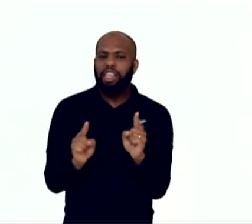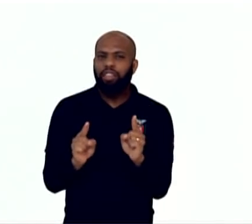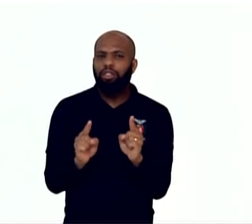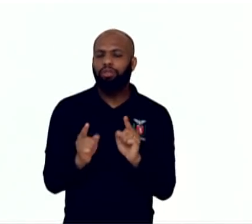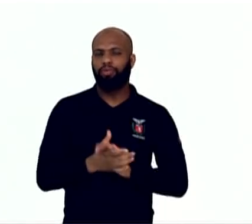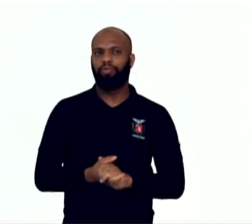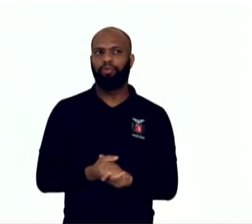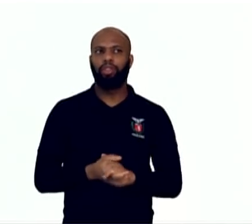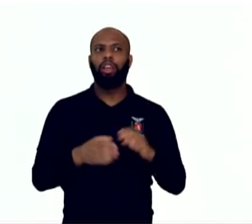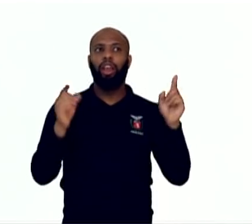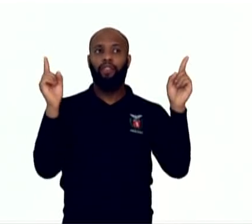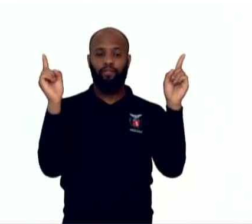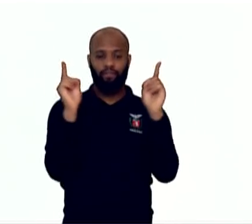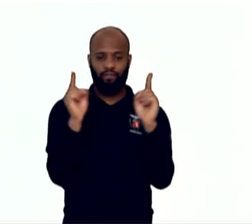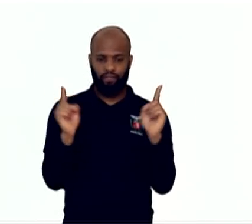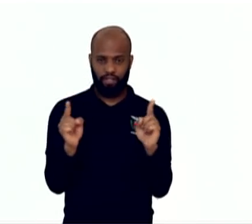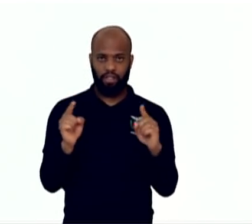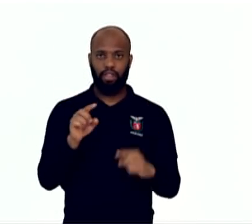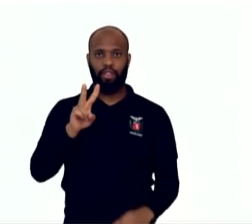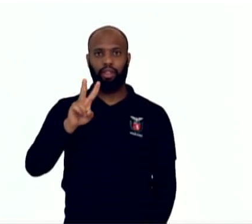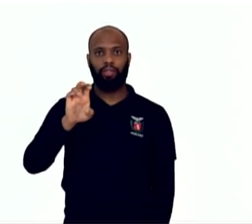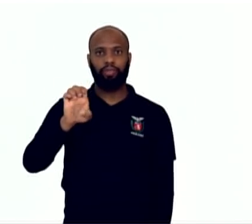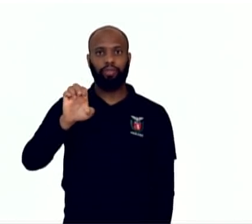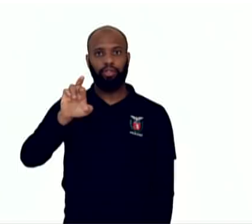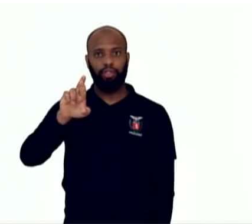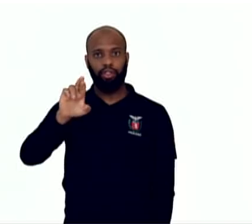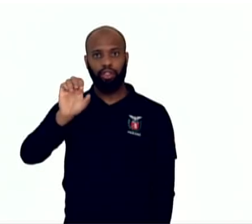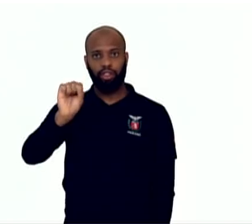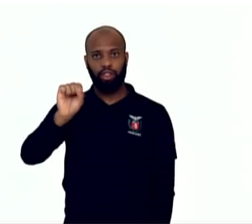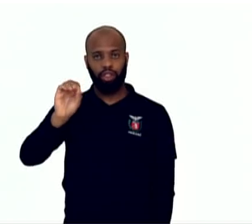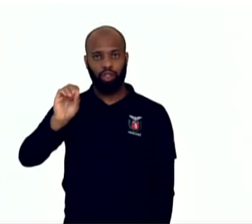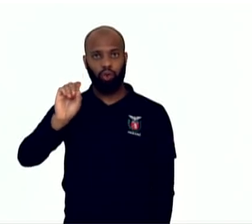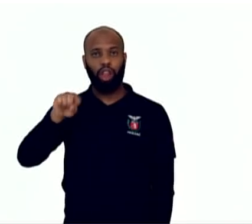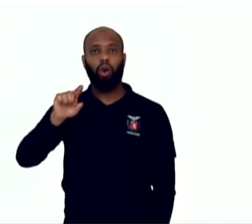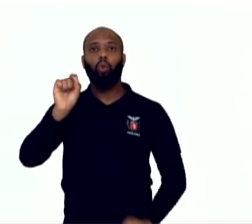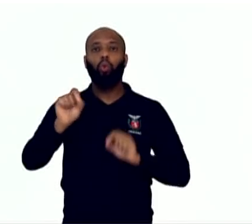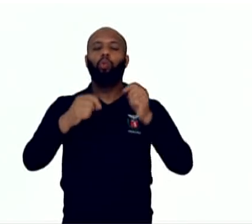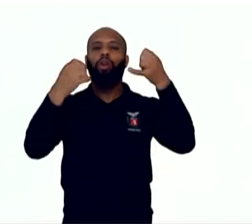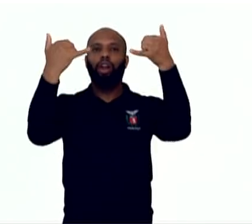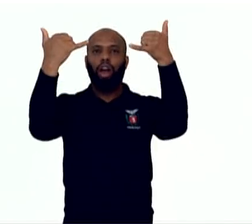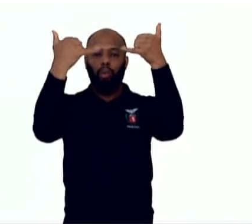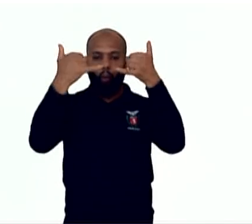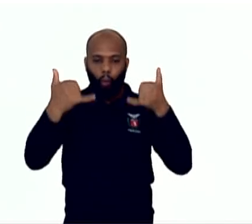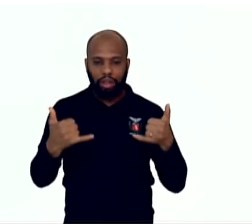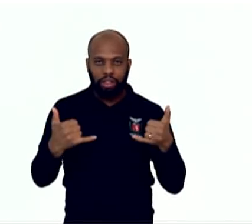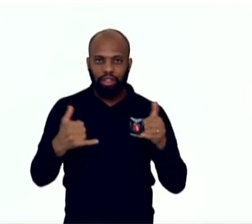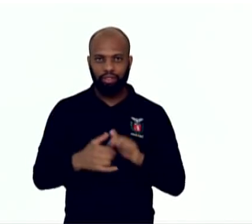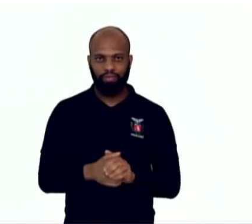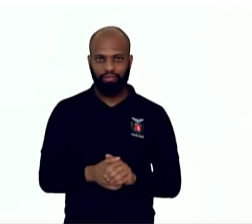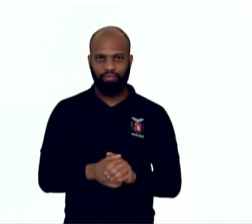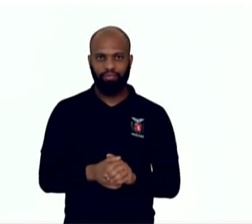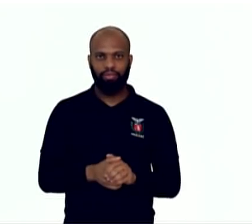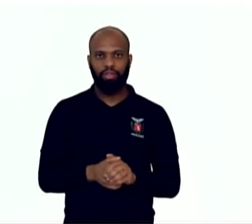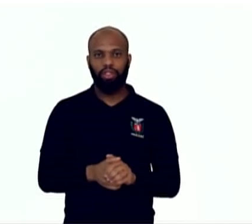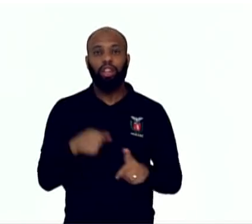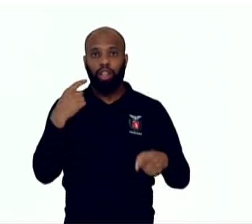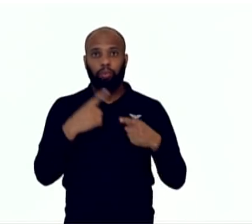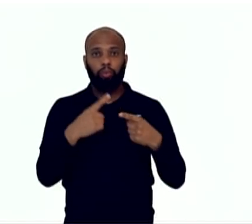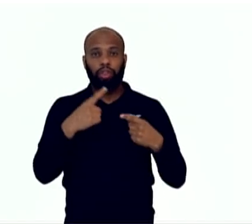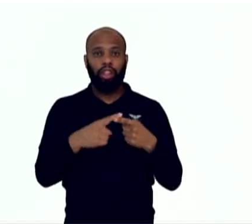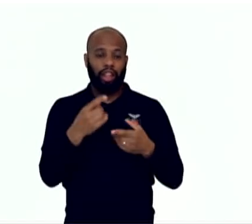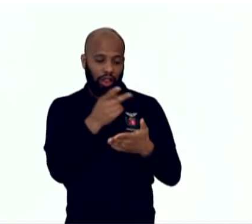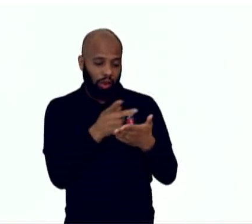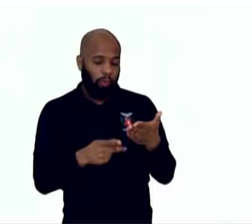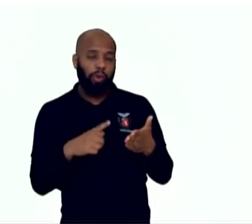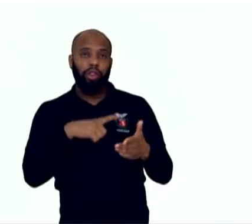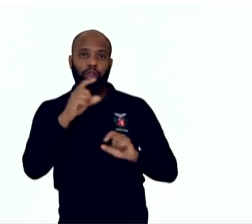né? Versos são as linhas do poema. Lembram na aula passada que no poema nós trabalhamos